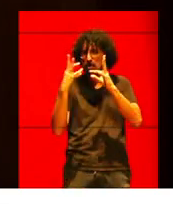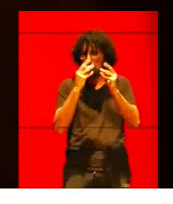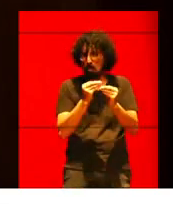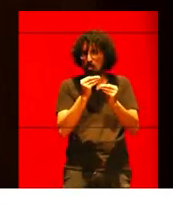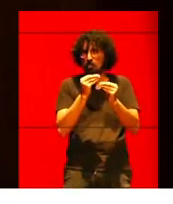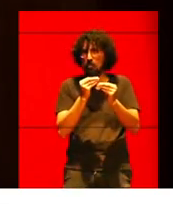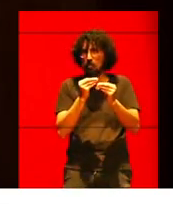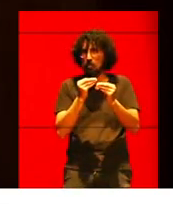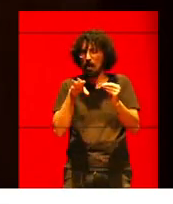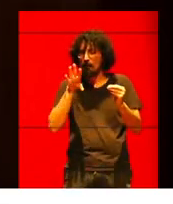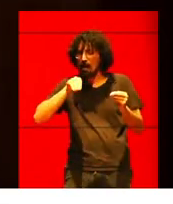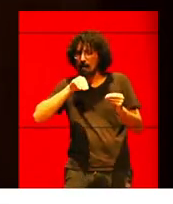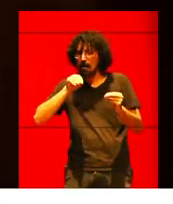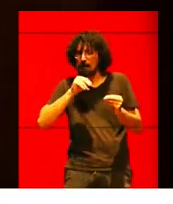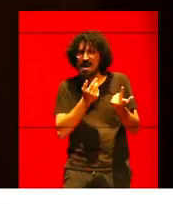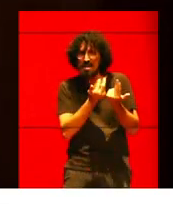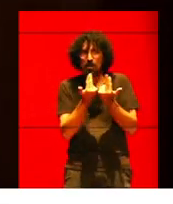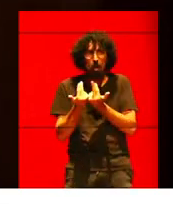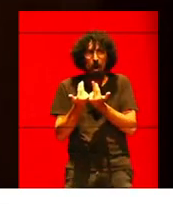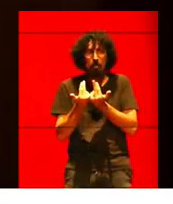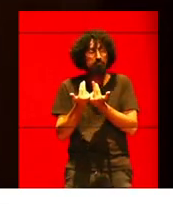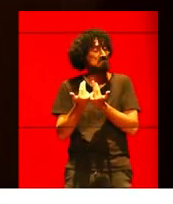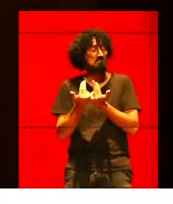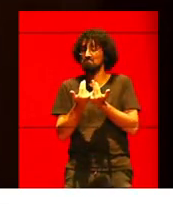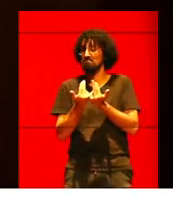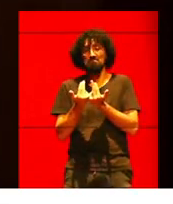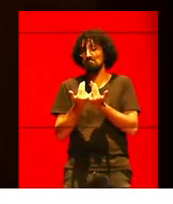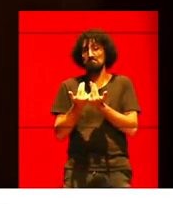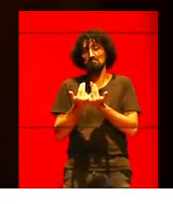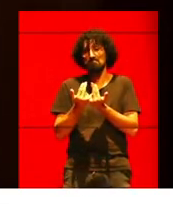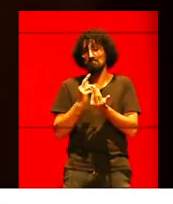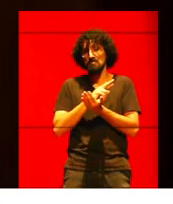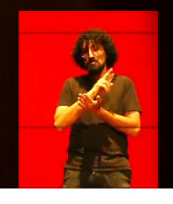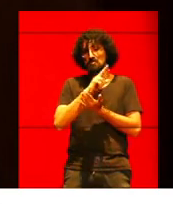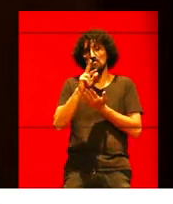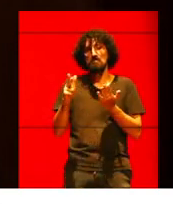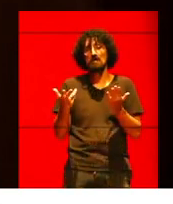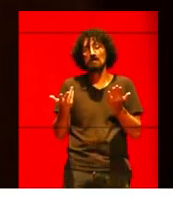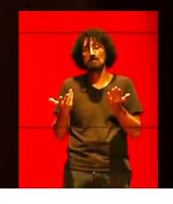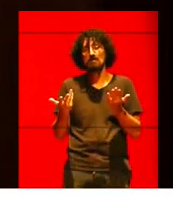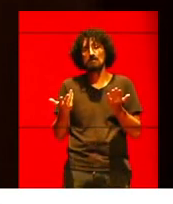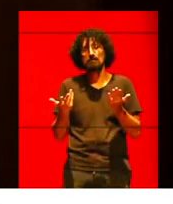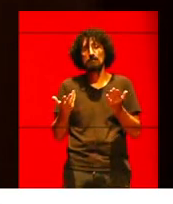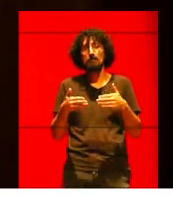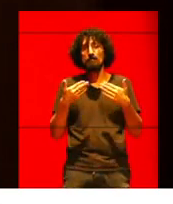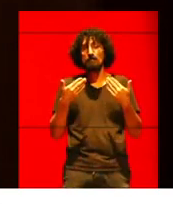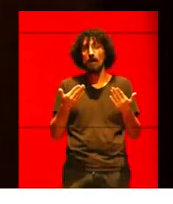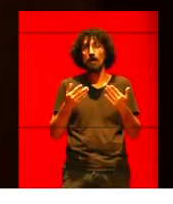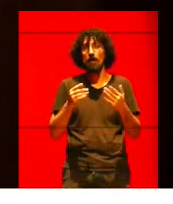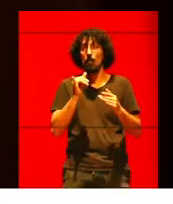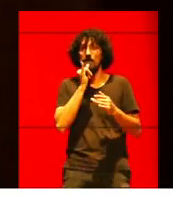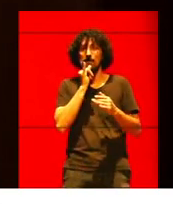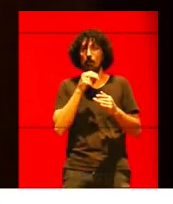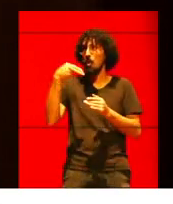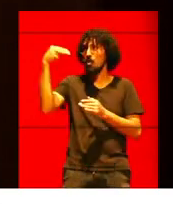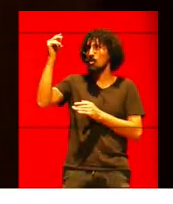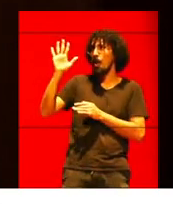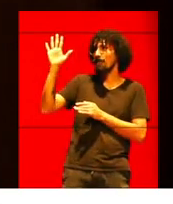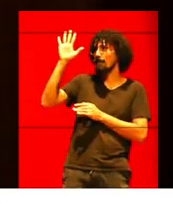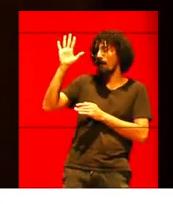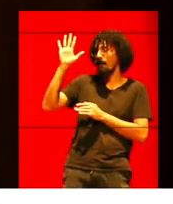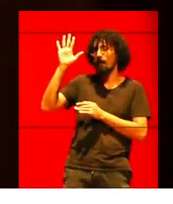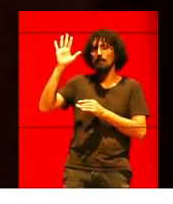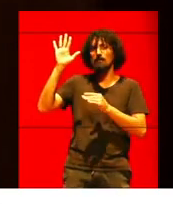falam porta. O nordestino fala assim, ele diz, ele olha só, nessa aula de hoje, o gaúcho, ele fala, mas pá, como assim, nessa